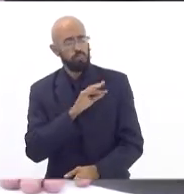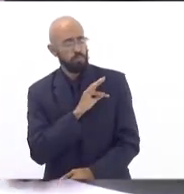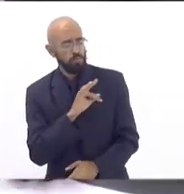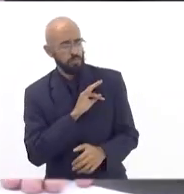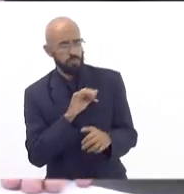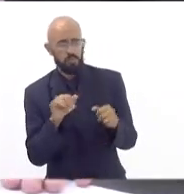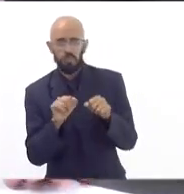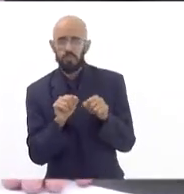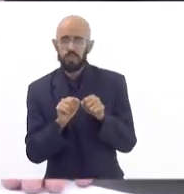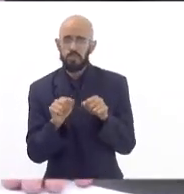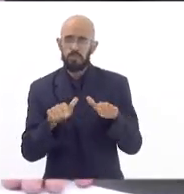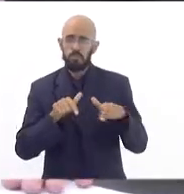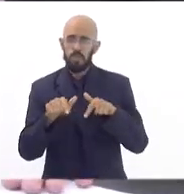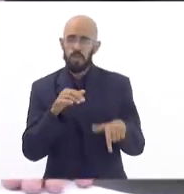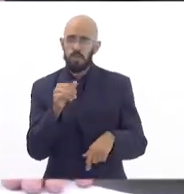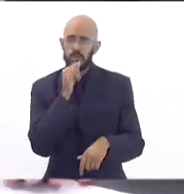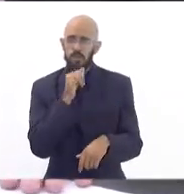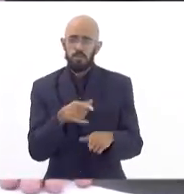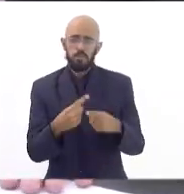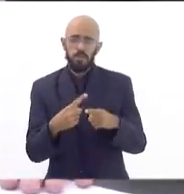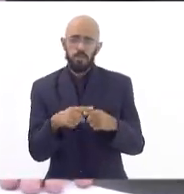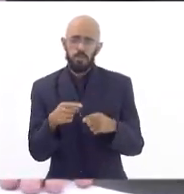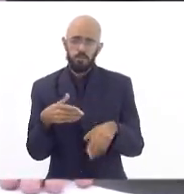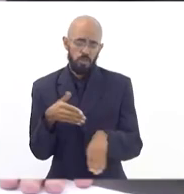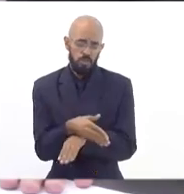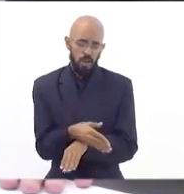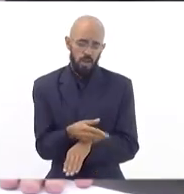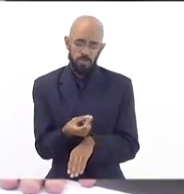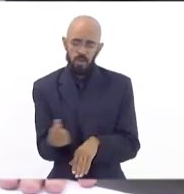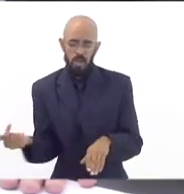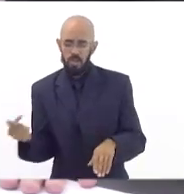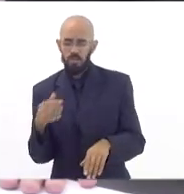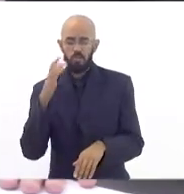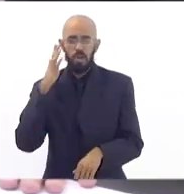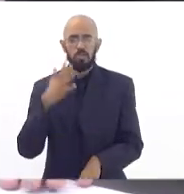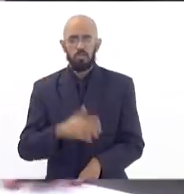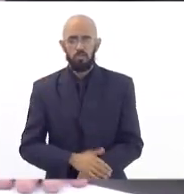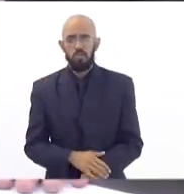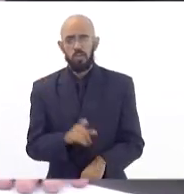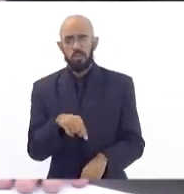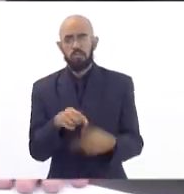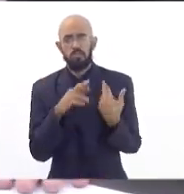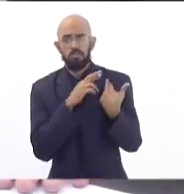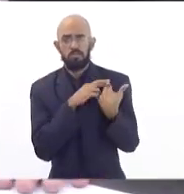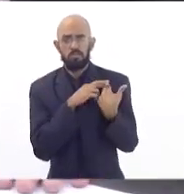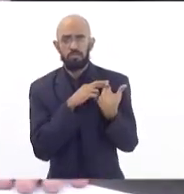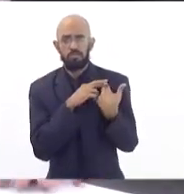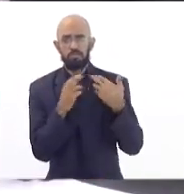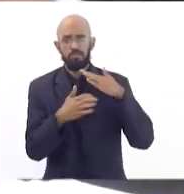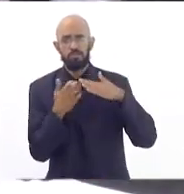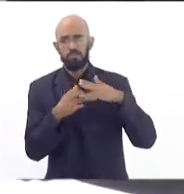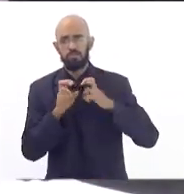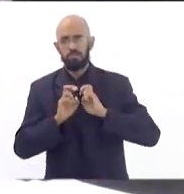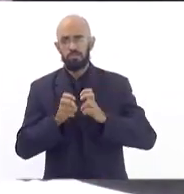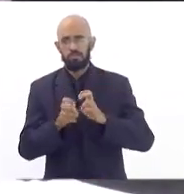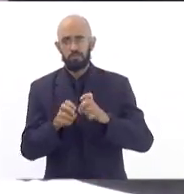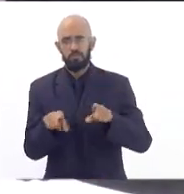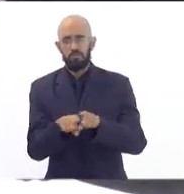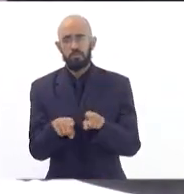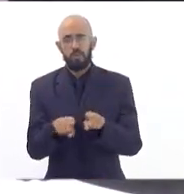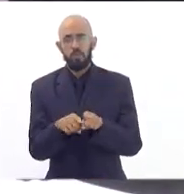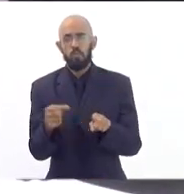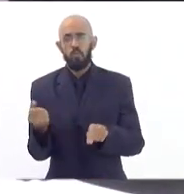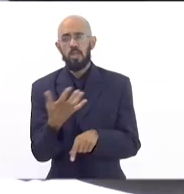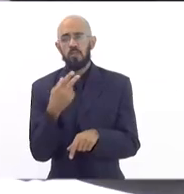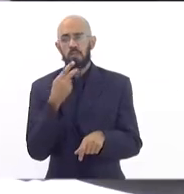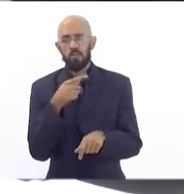que eles vão entrar e sair com muito mais facilidade e tal responsabilidade da SuperVia quando foi falado a questão